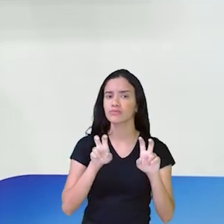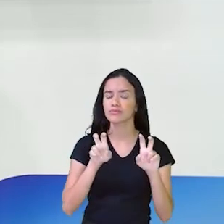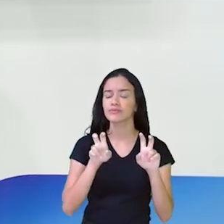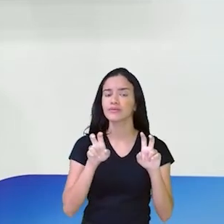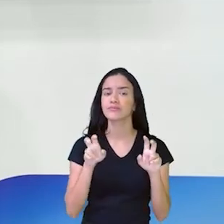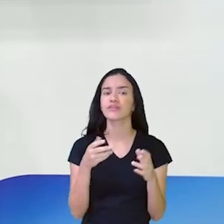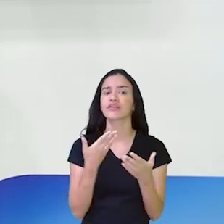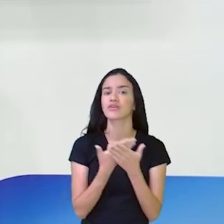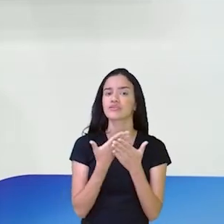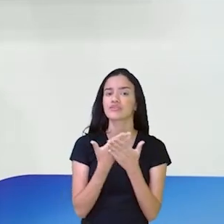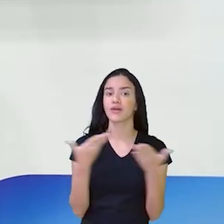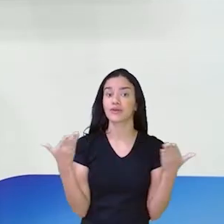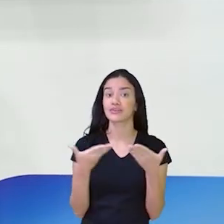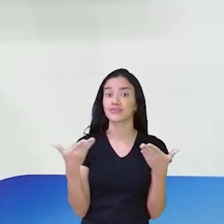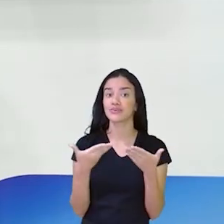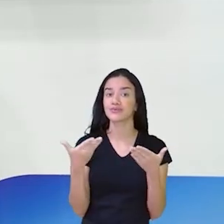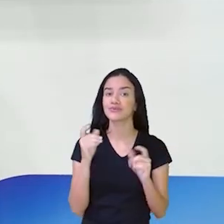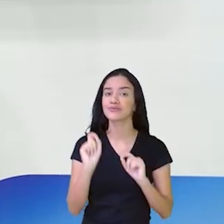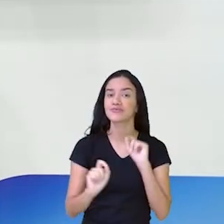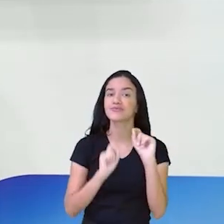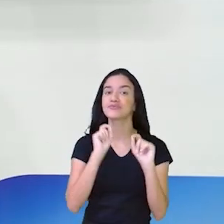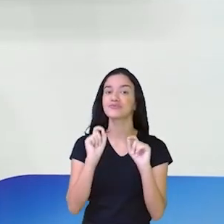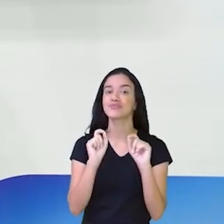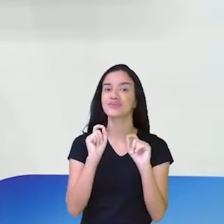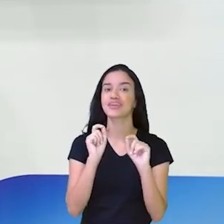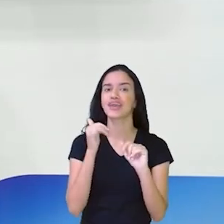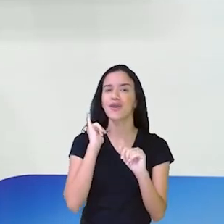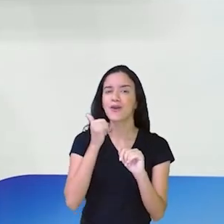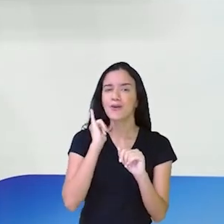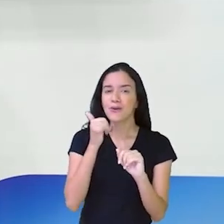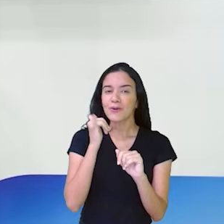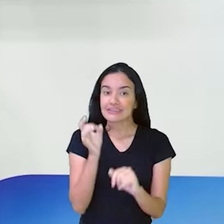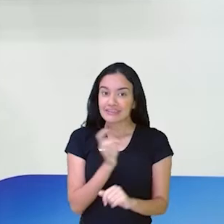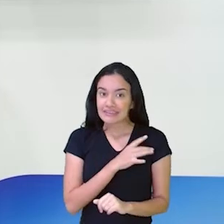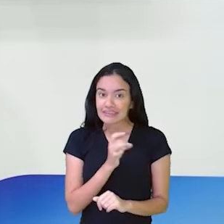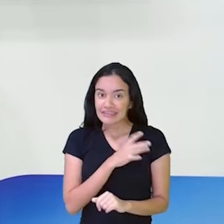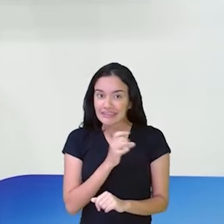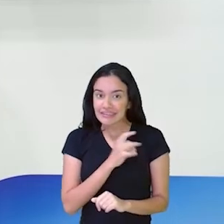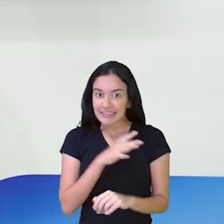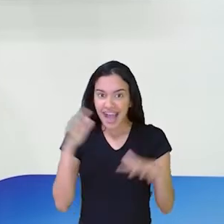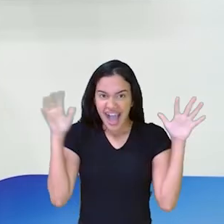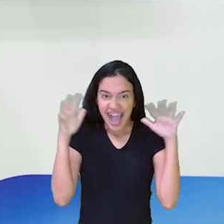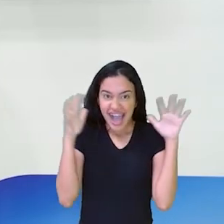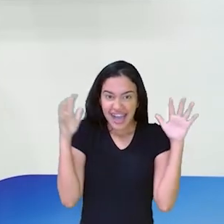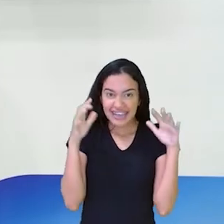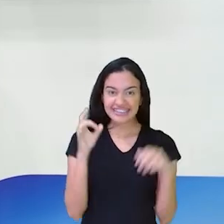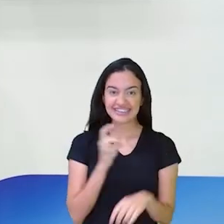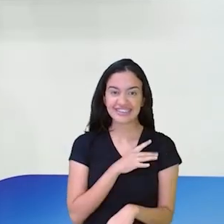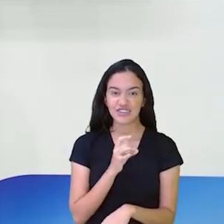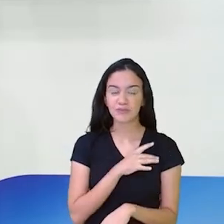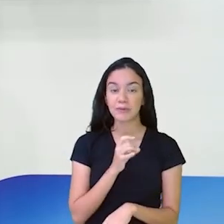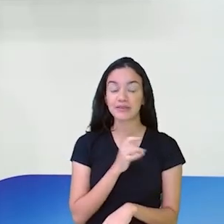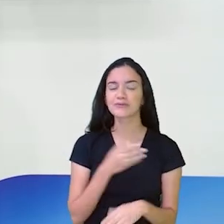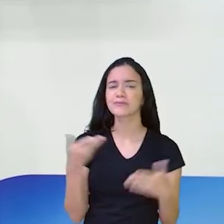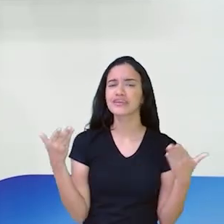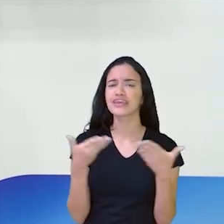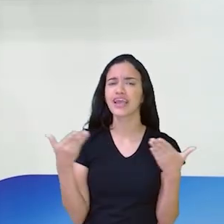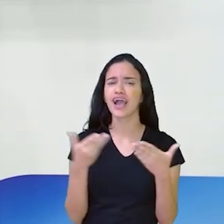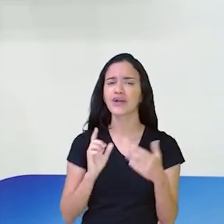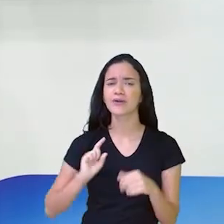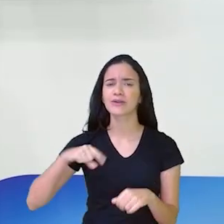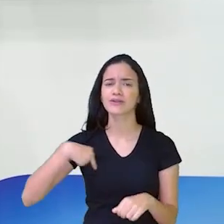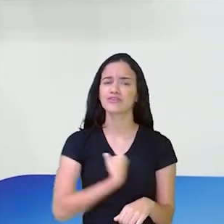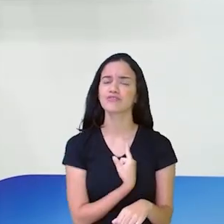de hoje, que foram contos de assombração. Ai, que medo! E agora a gente vai